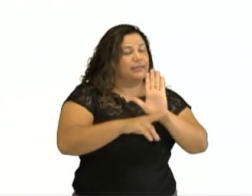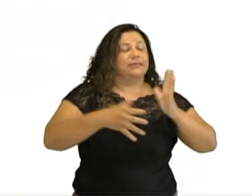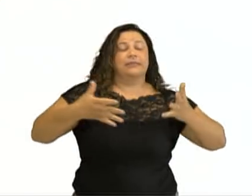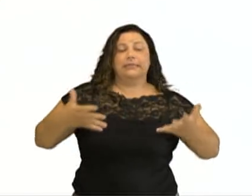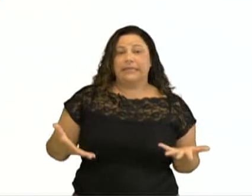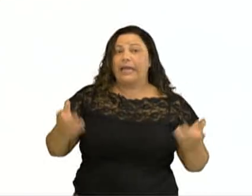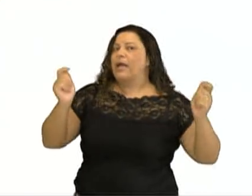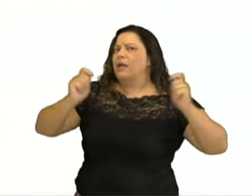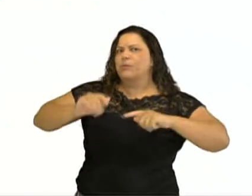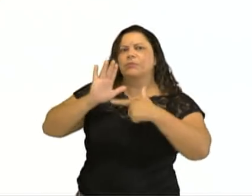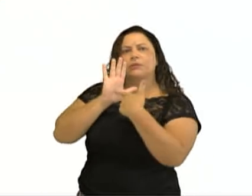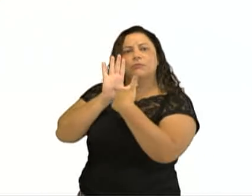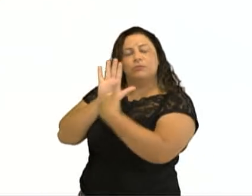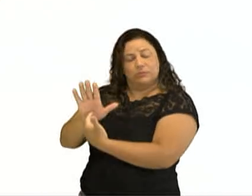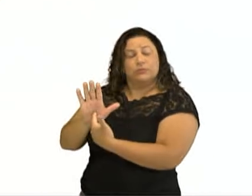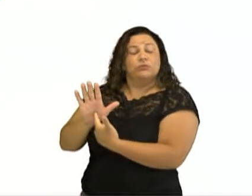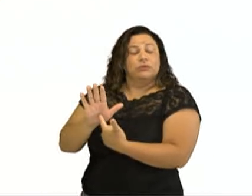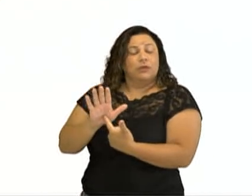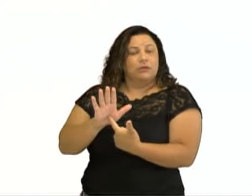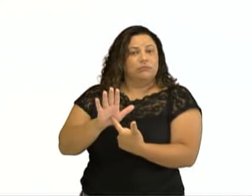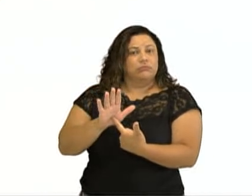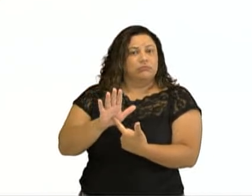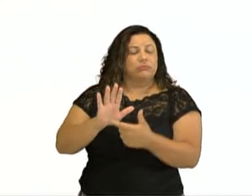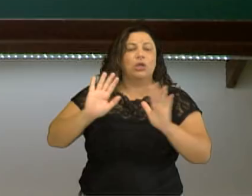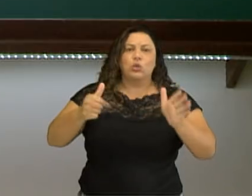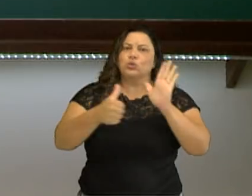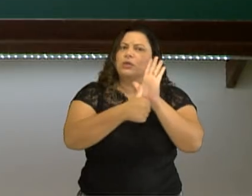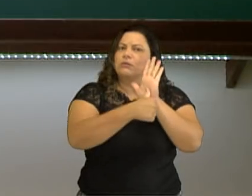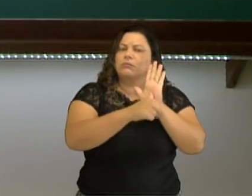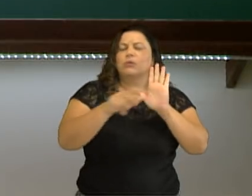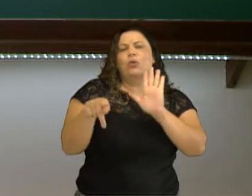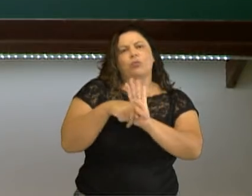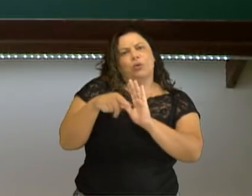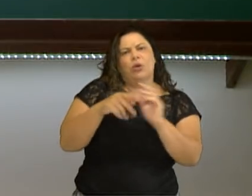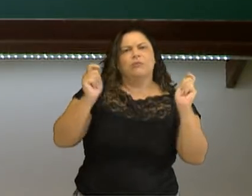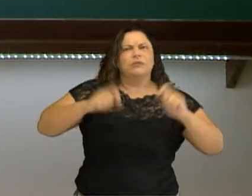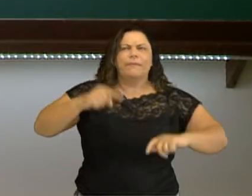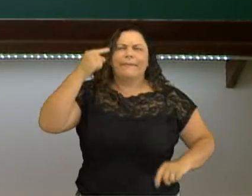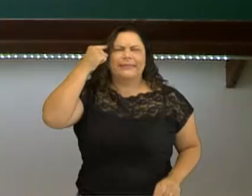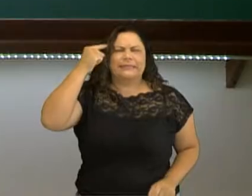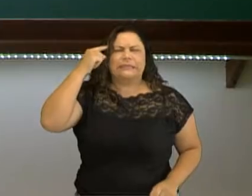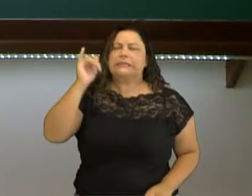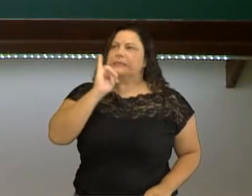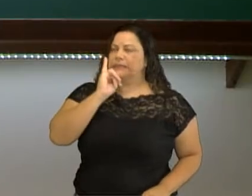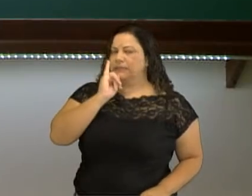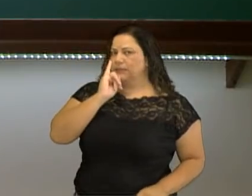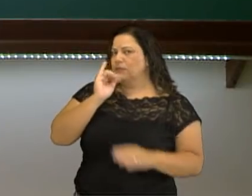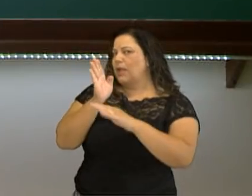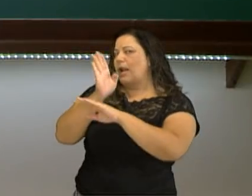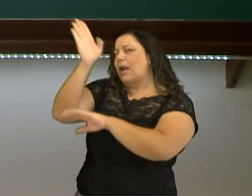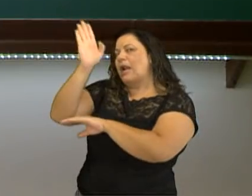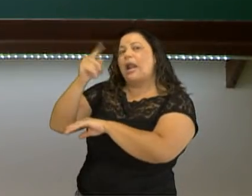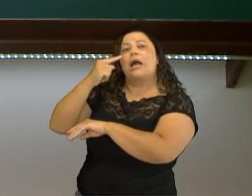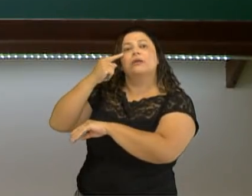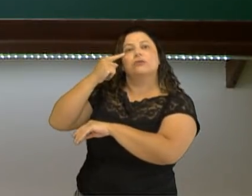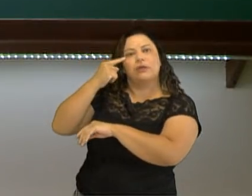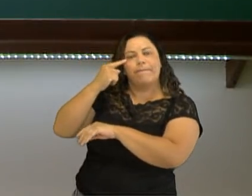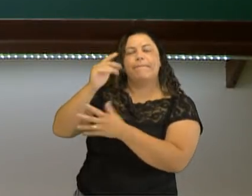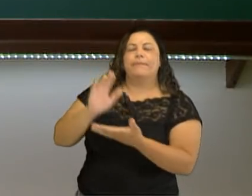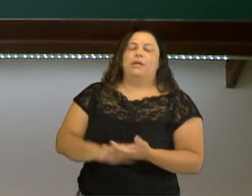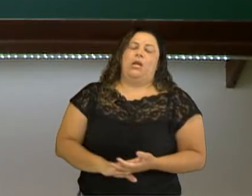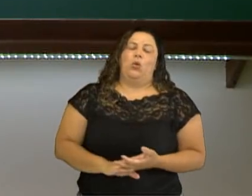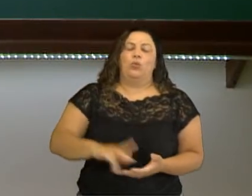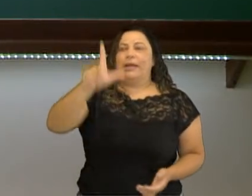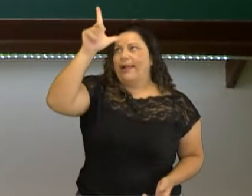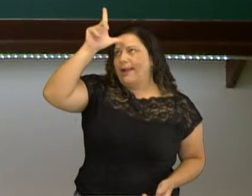Para poder identificar esses animais. Já pensou se eu chegasse lá no Japão, ou na Coreia, ou então na Alemanha